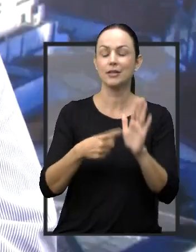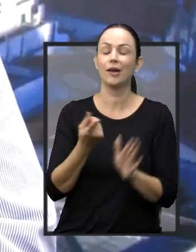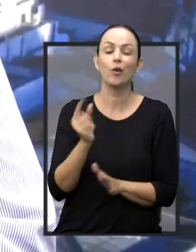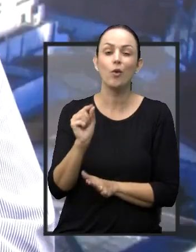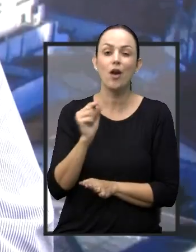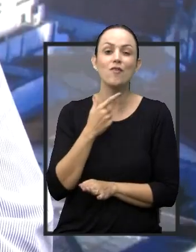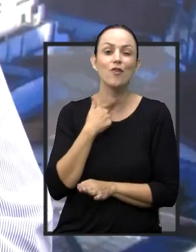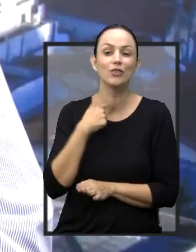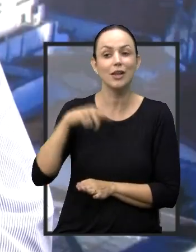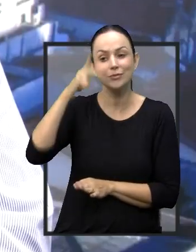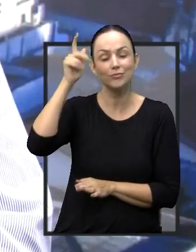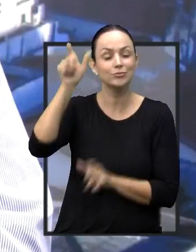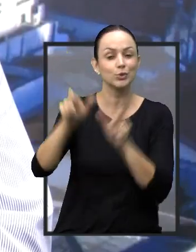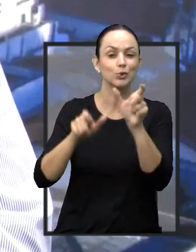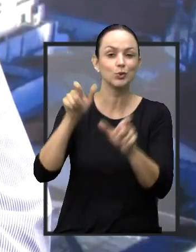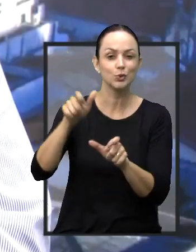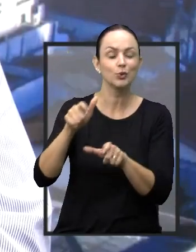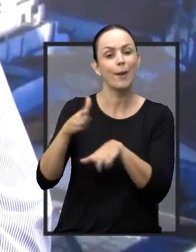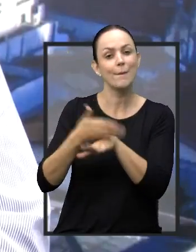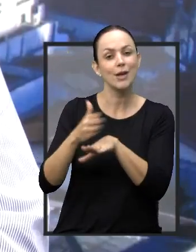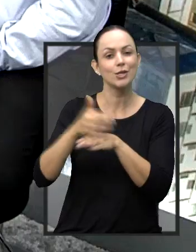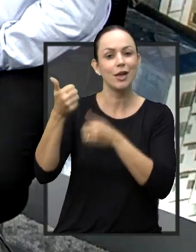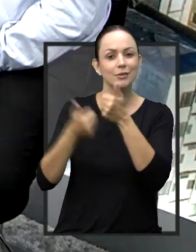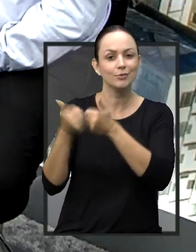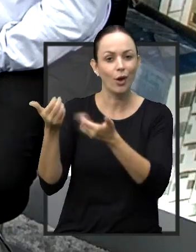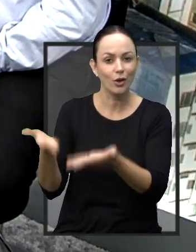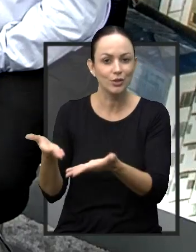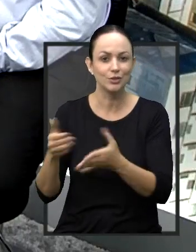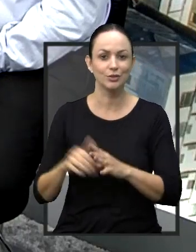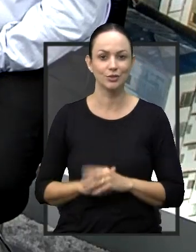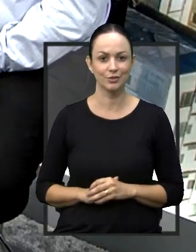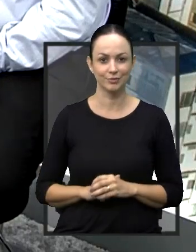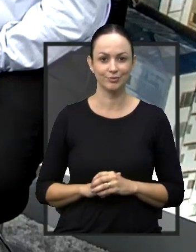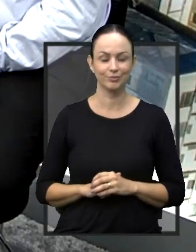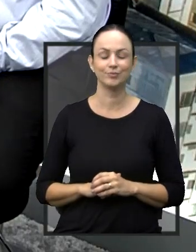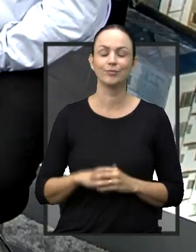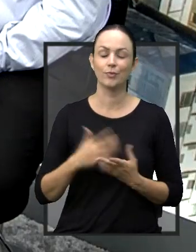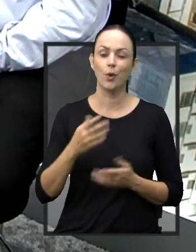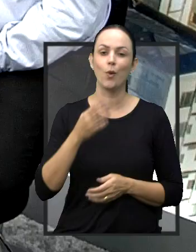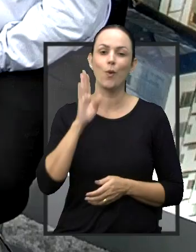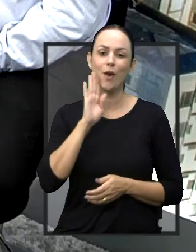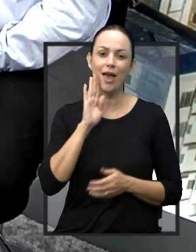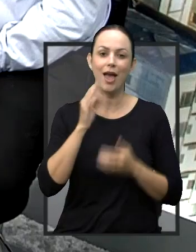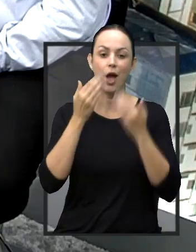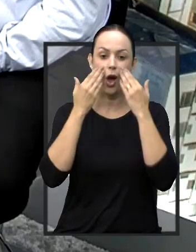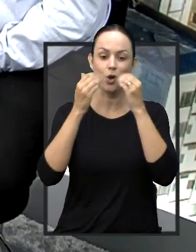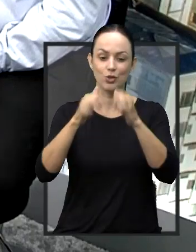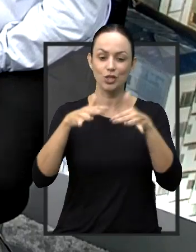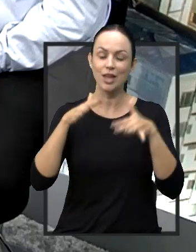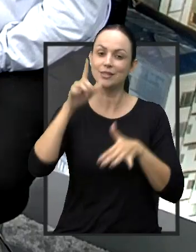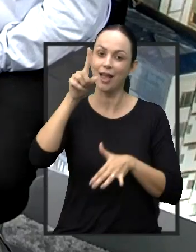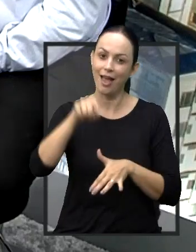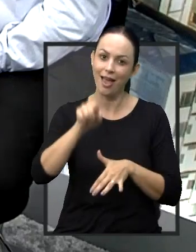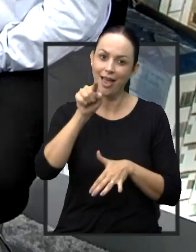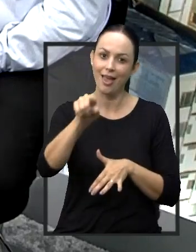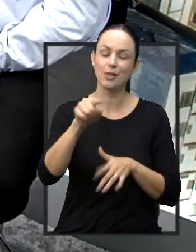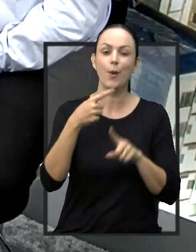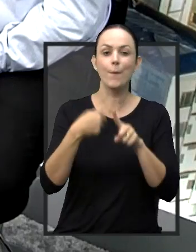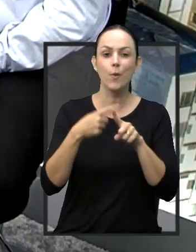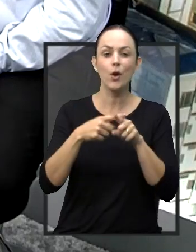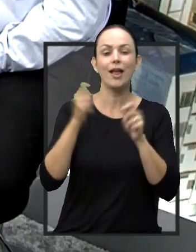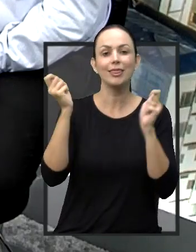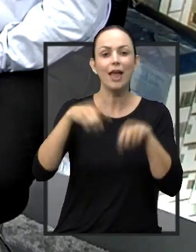do pessoal aí que pratica o esporte. E o legal da audiência pública é isso, né, vereador? É poder ouvir as pessoas que